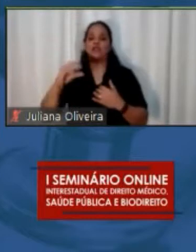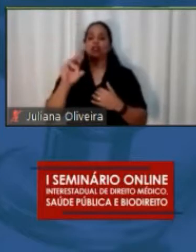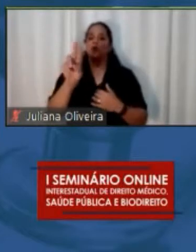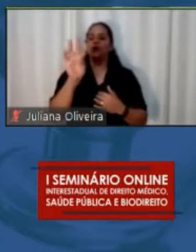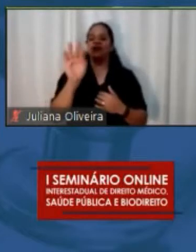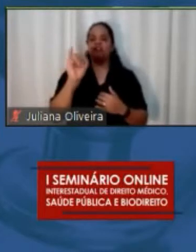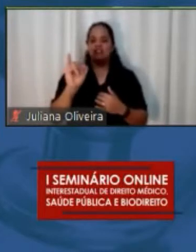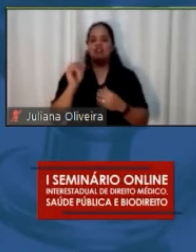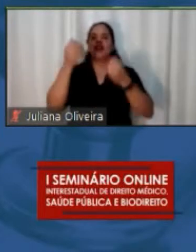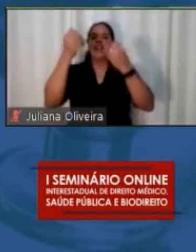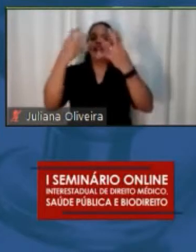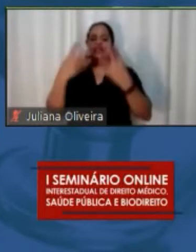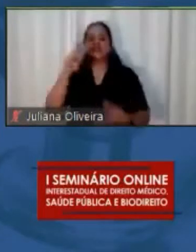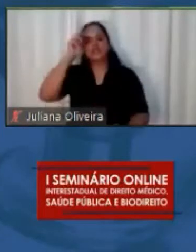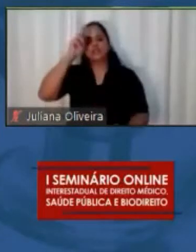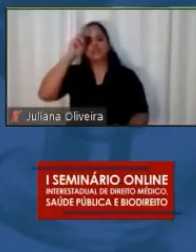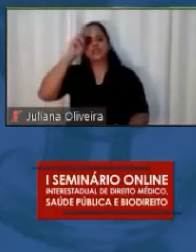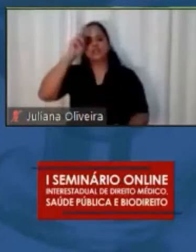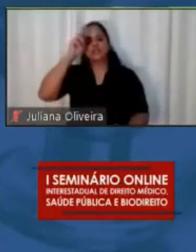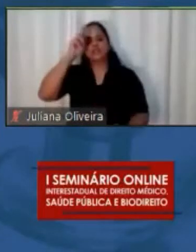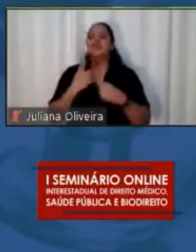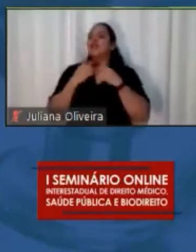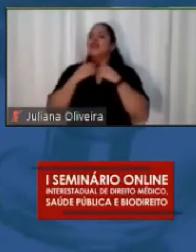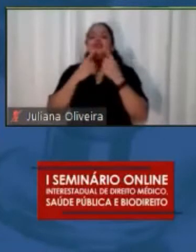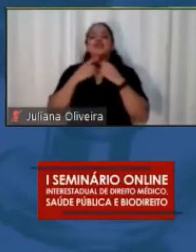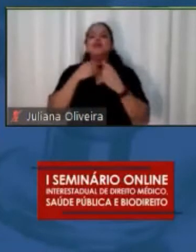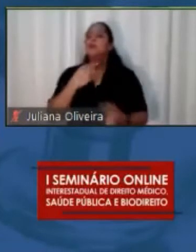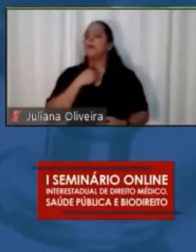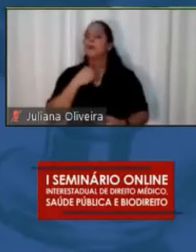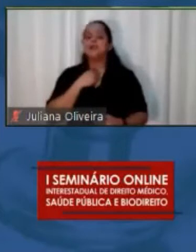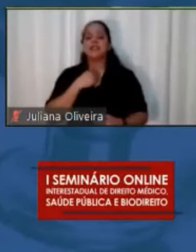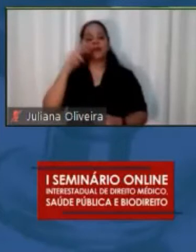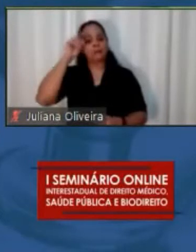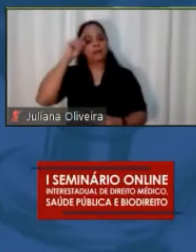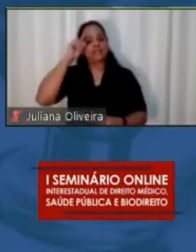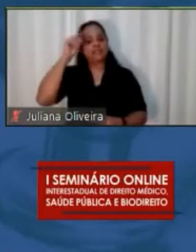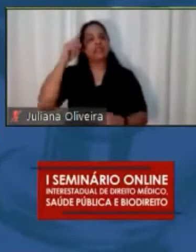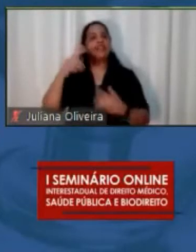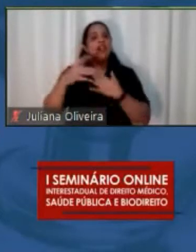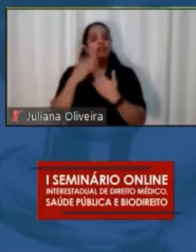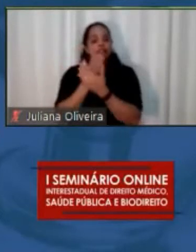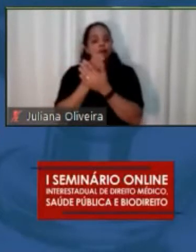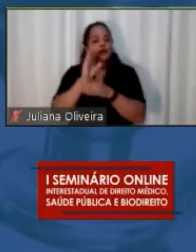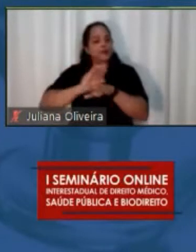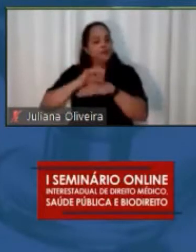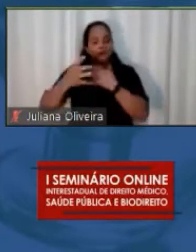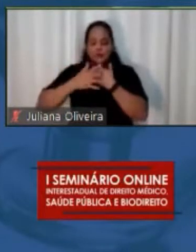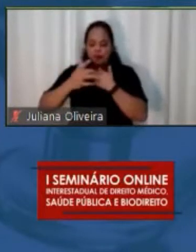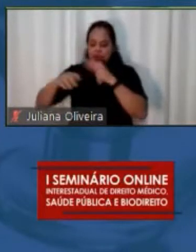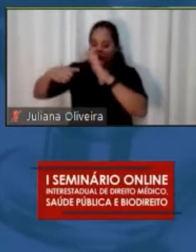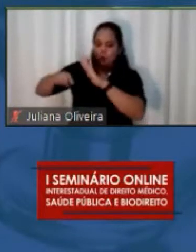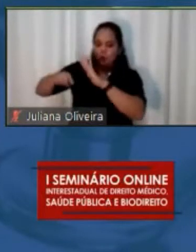já dizia que não podemos continuar fazendo medicina em 2011, baseados em relato de